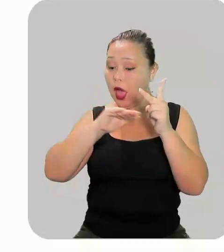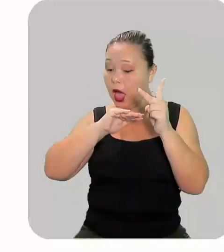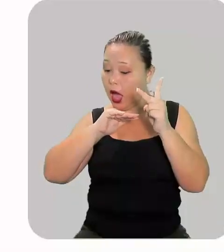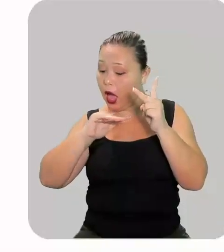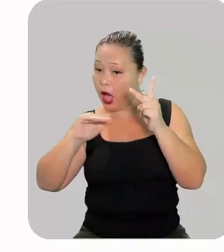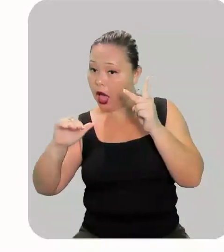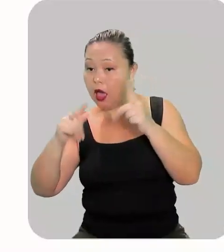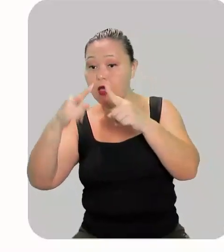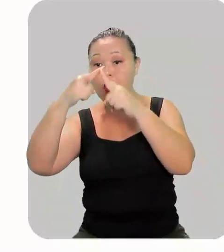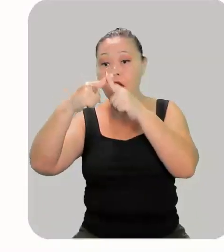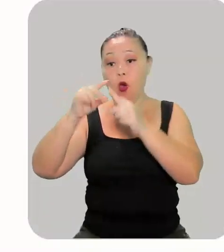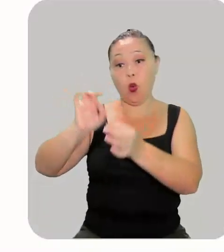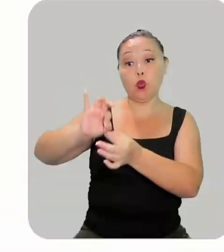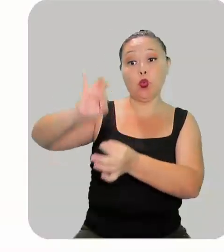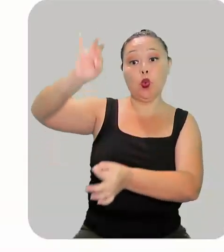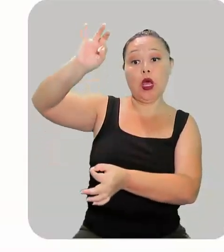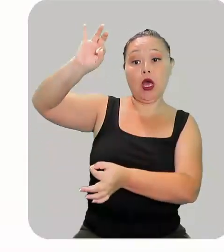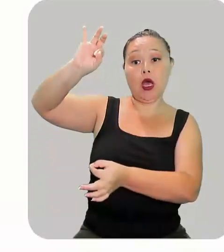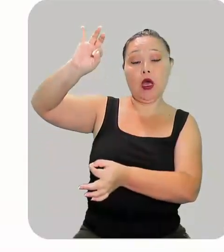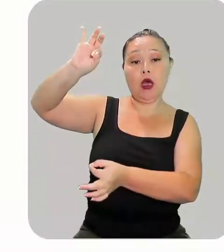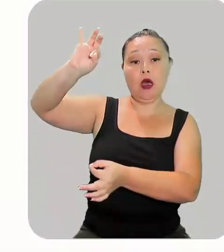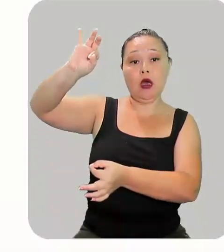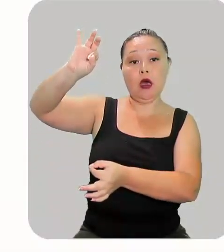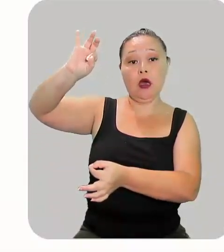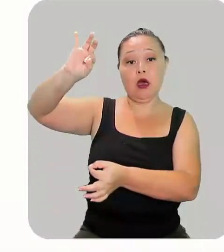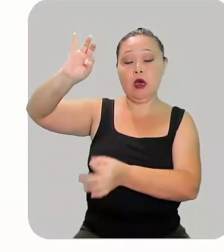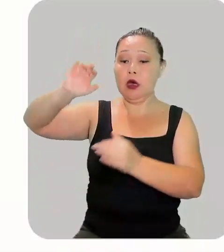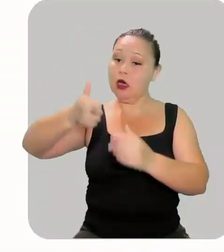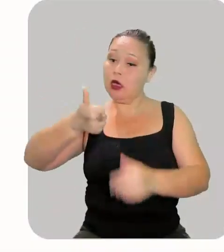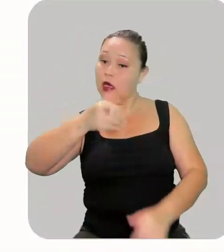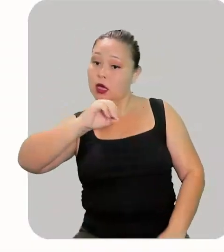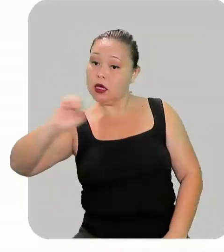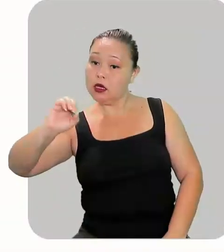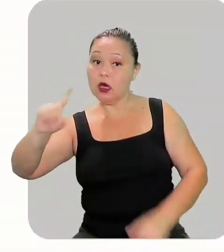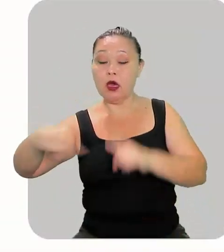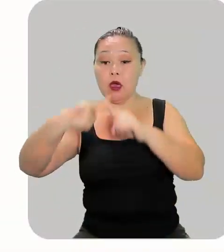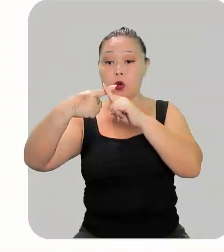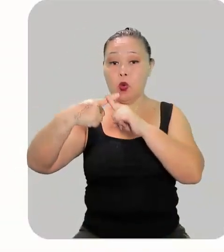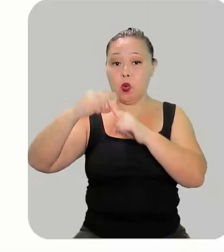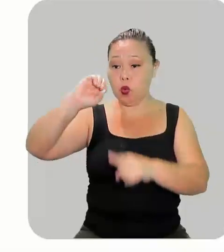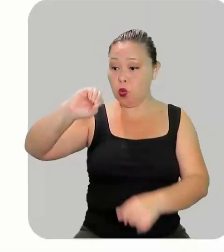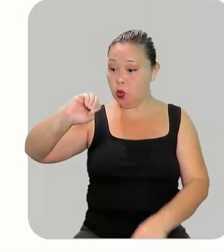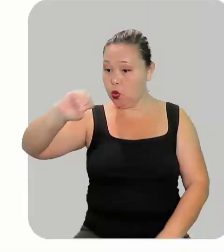base vezes a altura. A área da base é 100 vezes